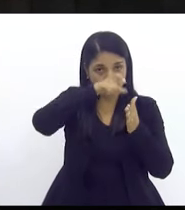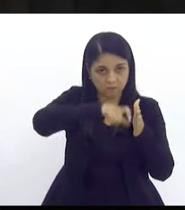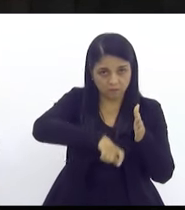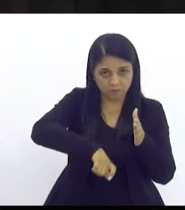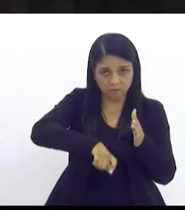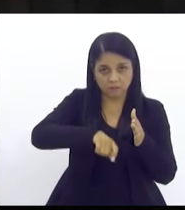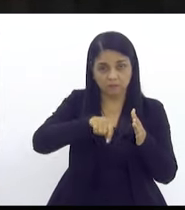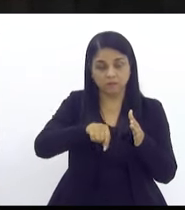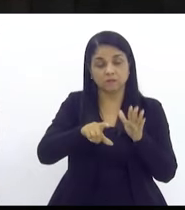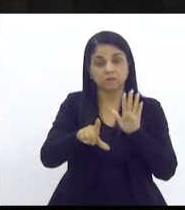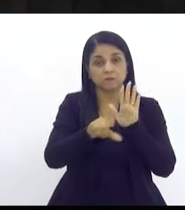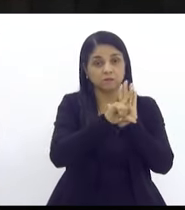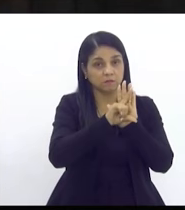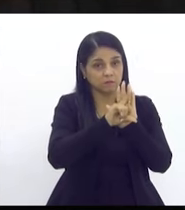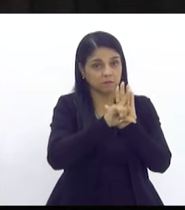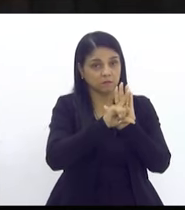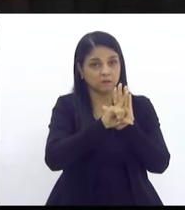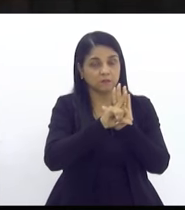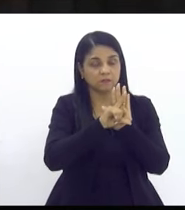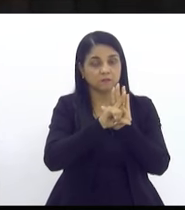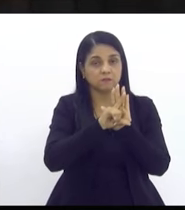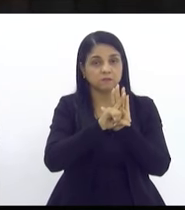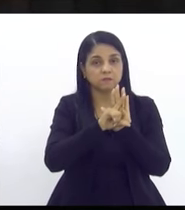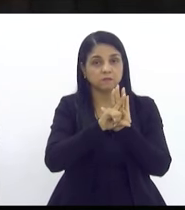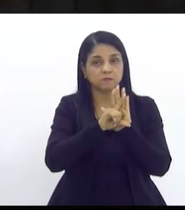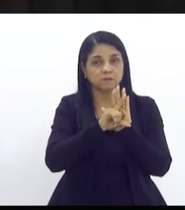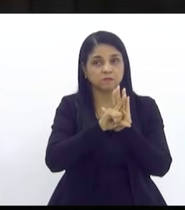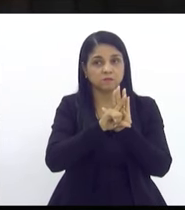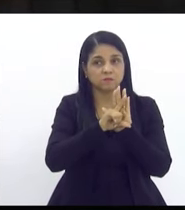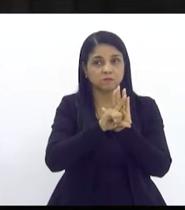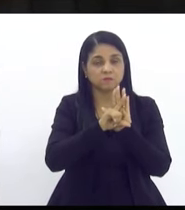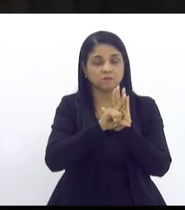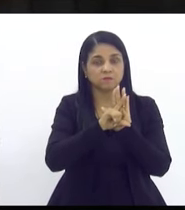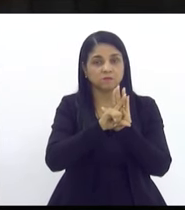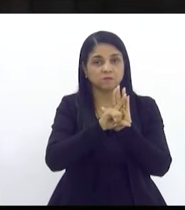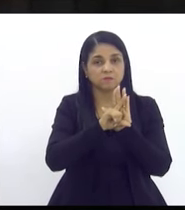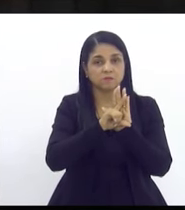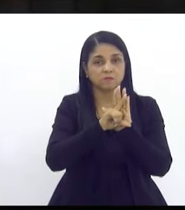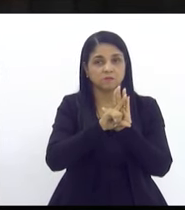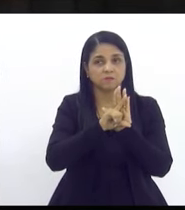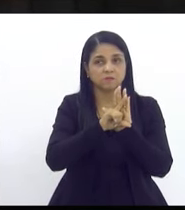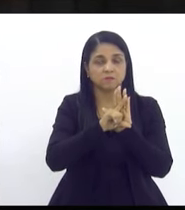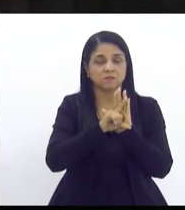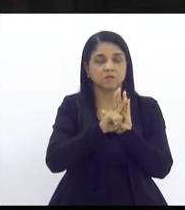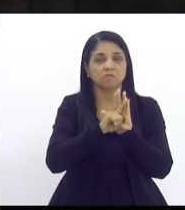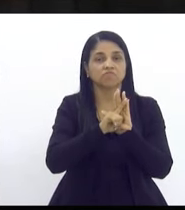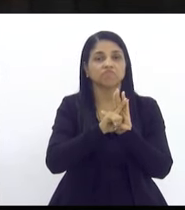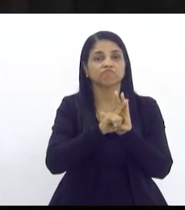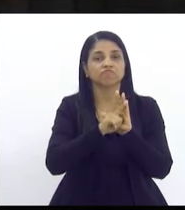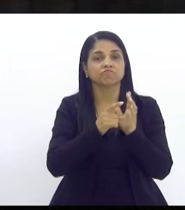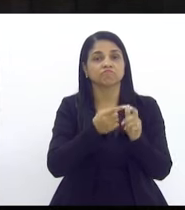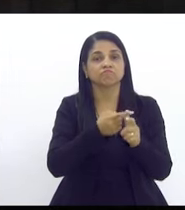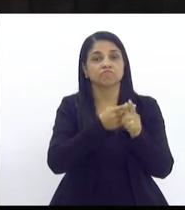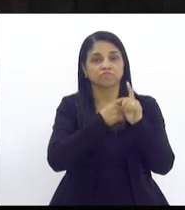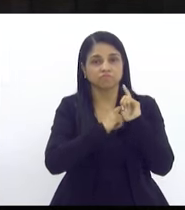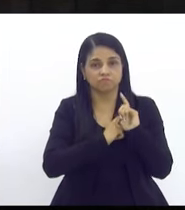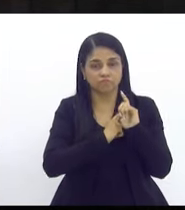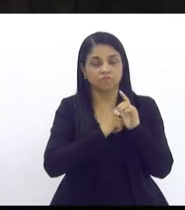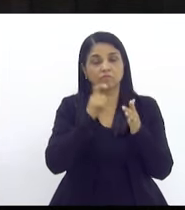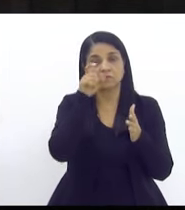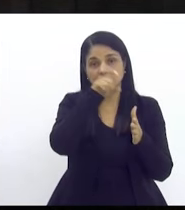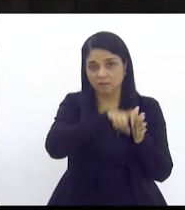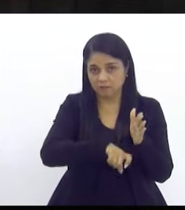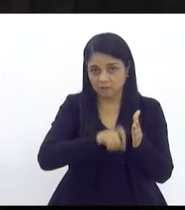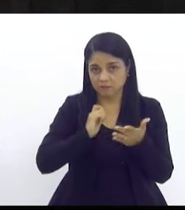prevista nesta lei ficam isentos da taxa de controle e fiscalização ambiental